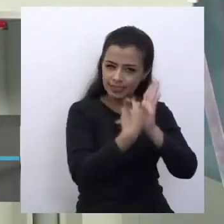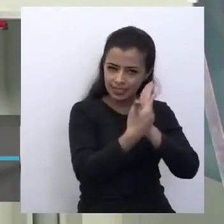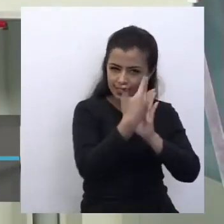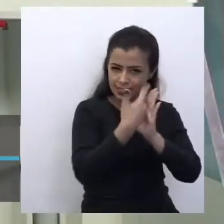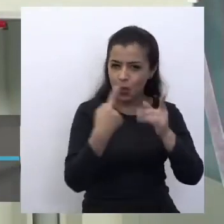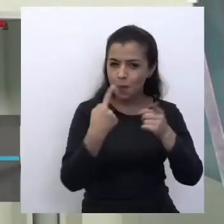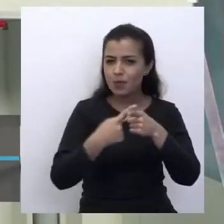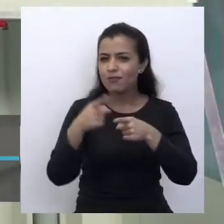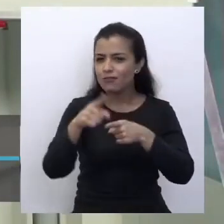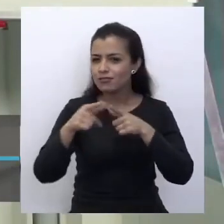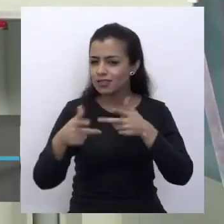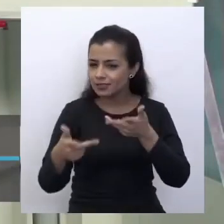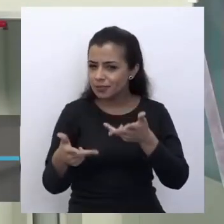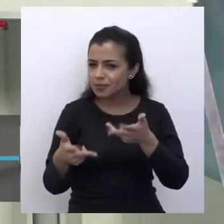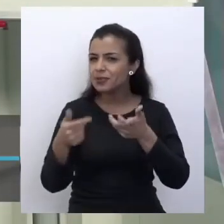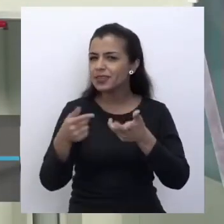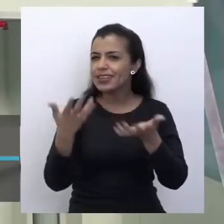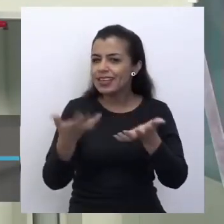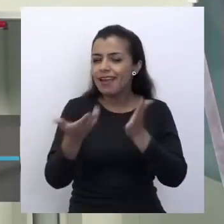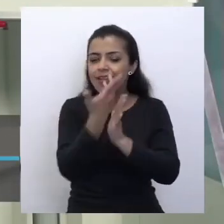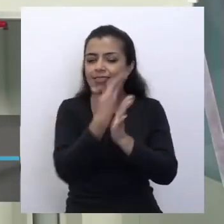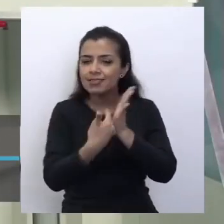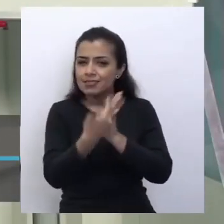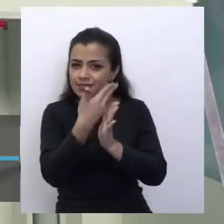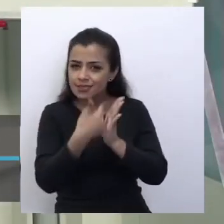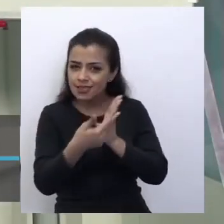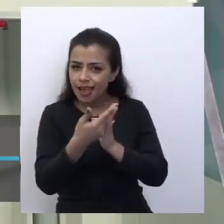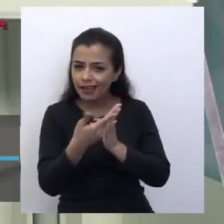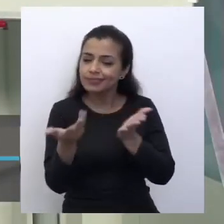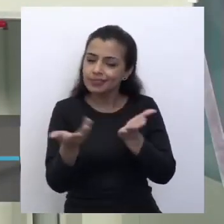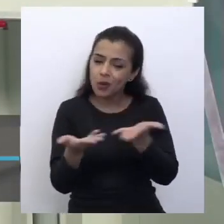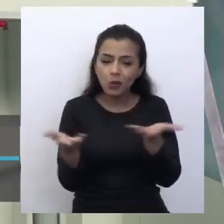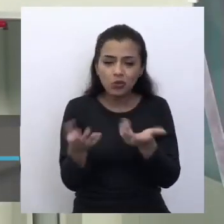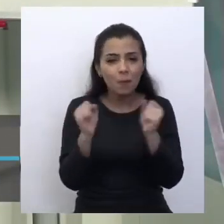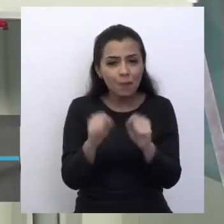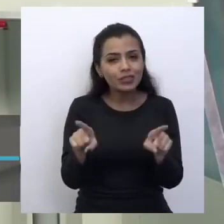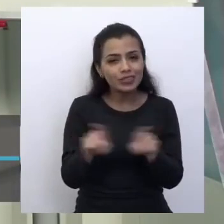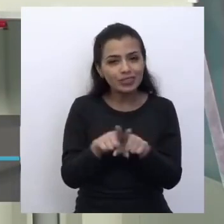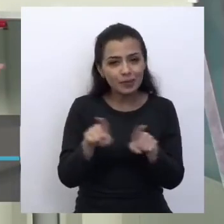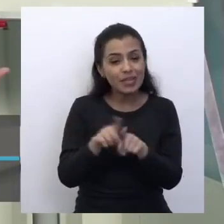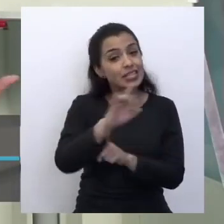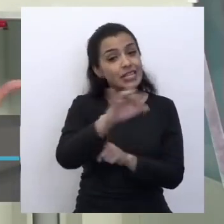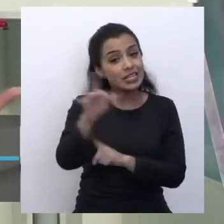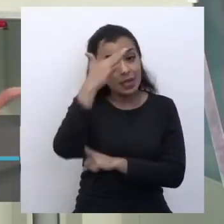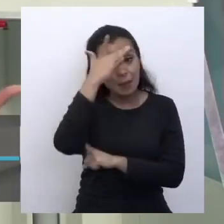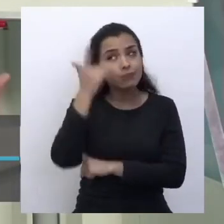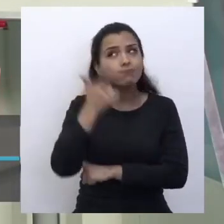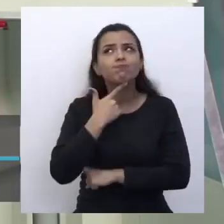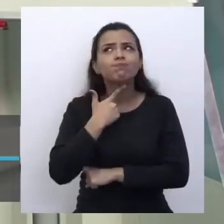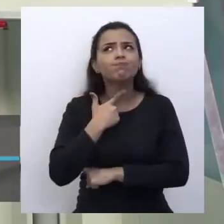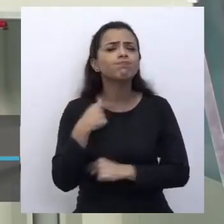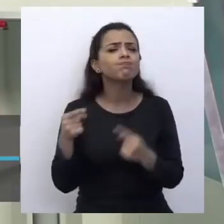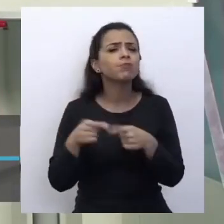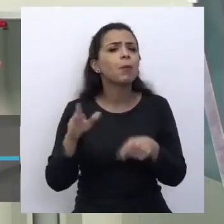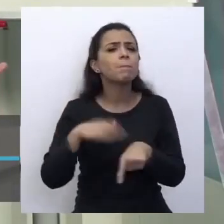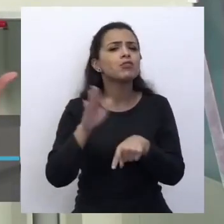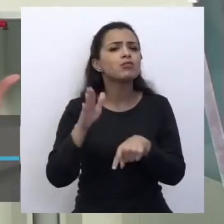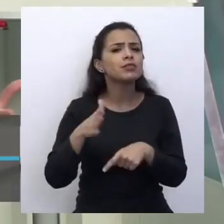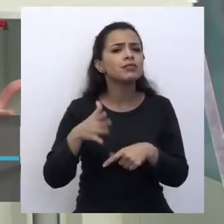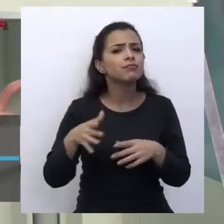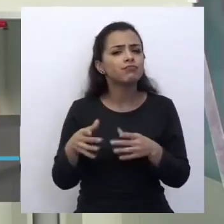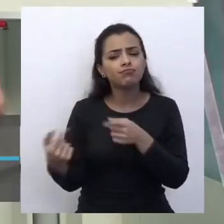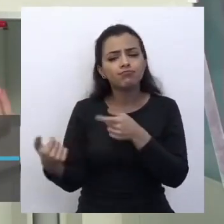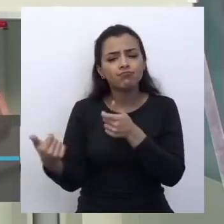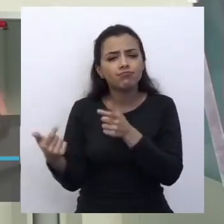estavam reclamando, estavam com saudade de desenhar. Então, assim, cada um segundo a sua vontade. Então, quem se sente mais próximo